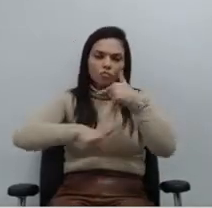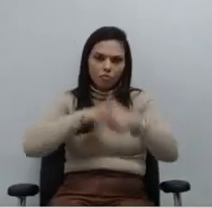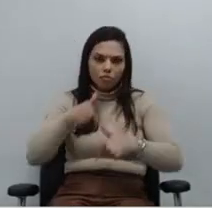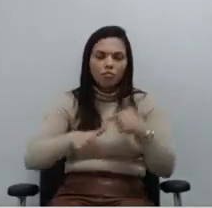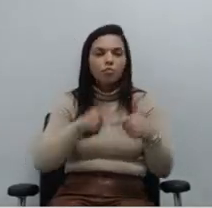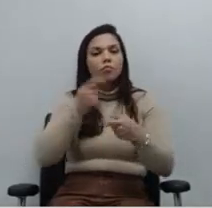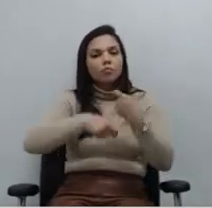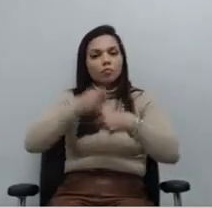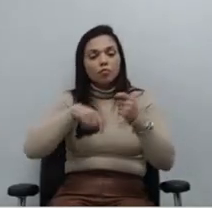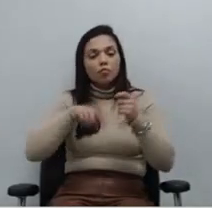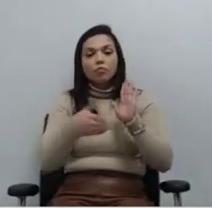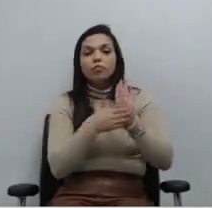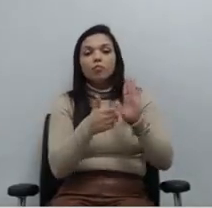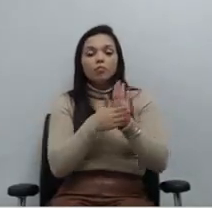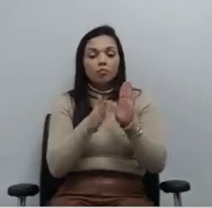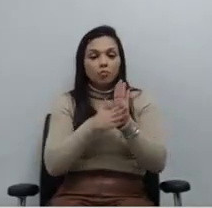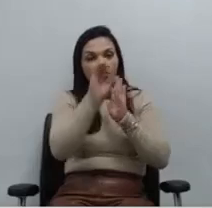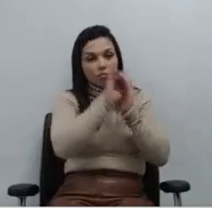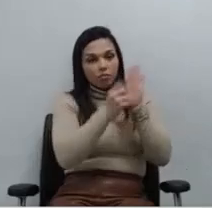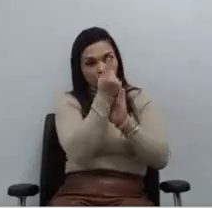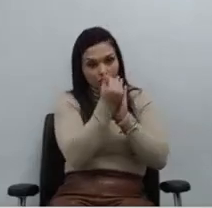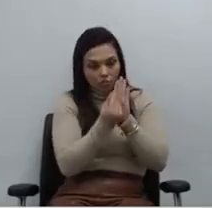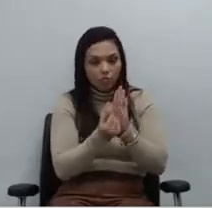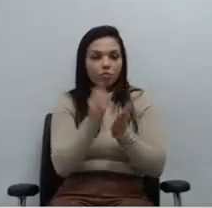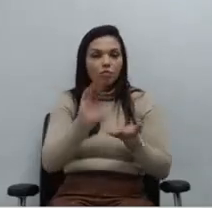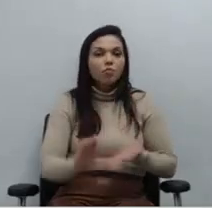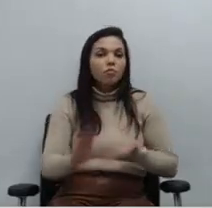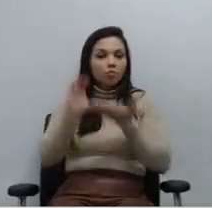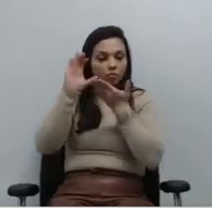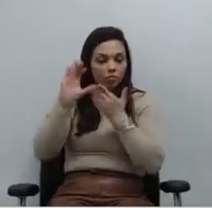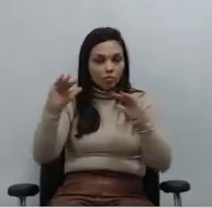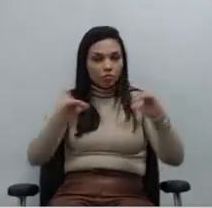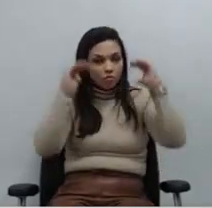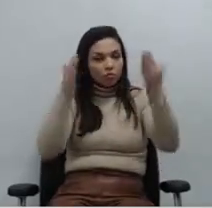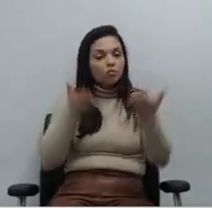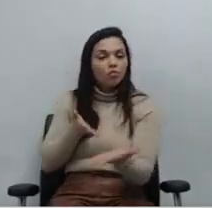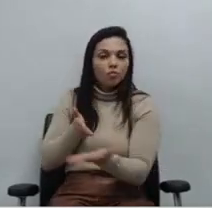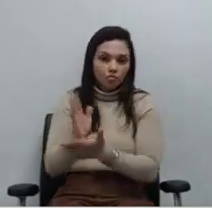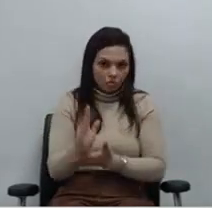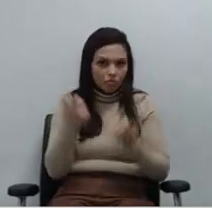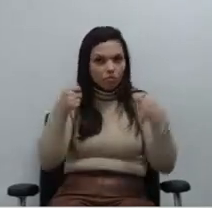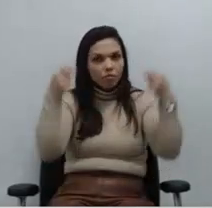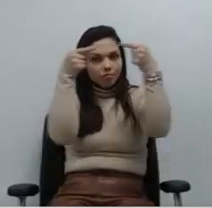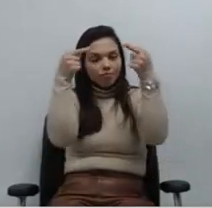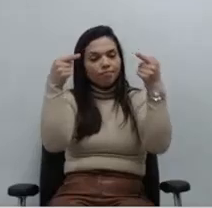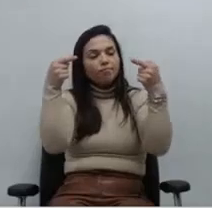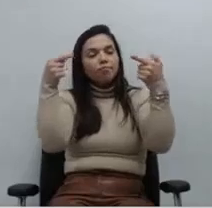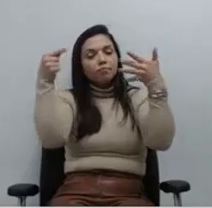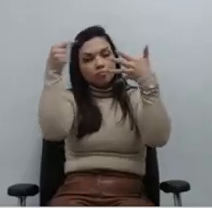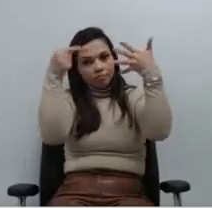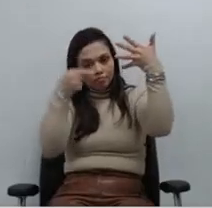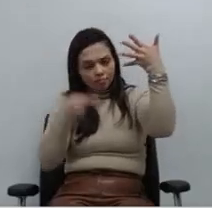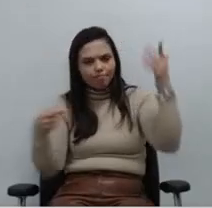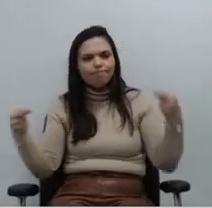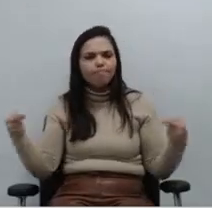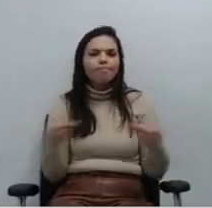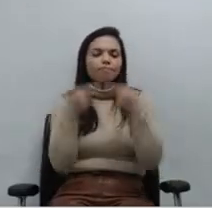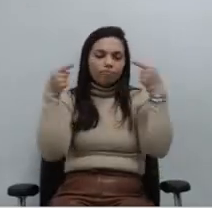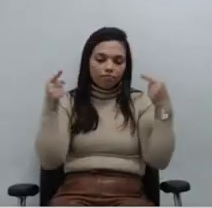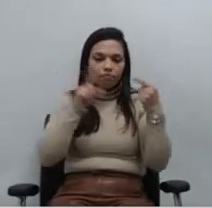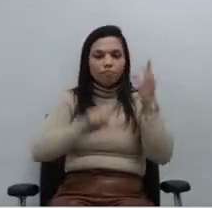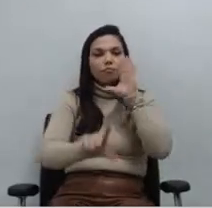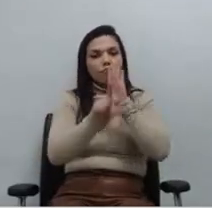de sua proposta orçamentária, cabendo ao Conselho Superior aprová-la, a qual deverá se adequar aos limites estabelecidos na Lei de Diretrizes